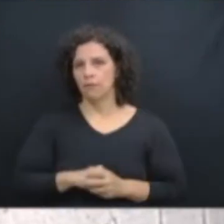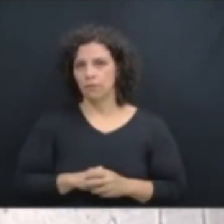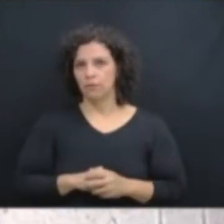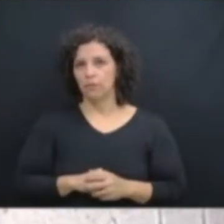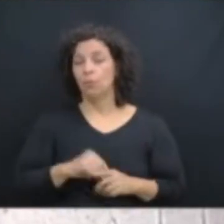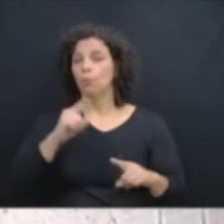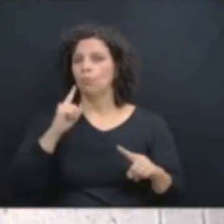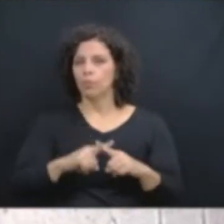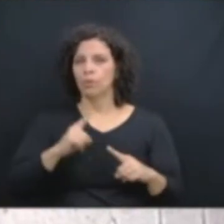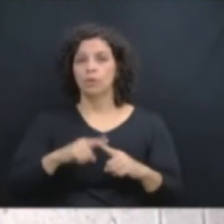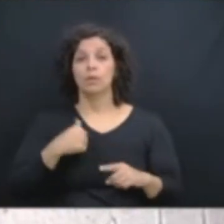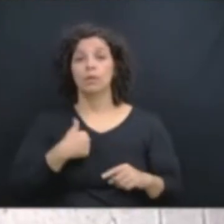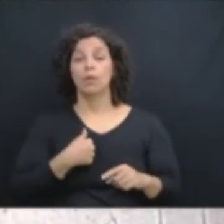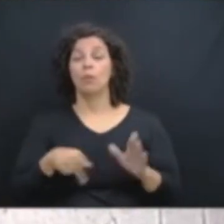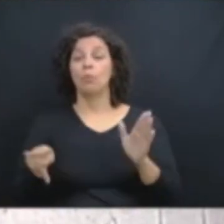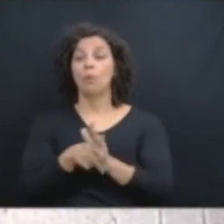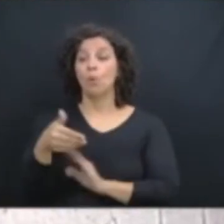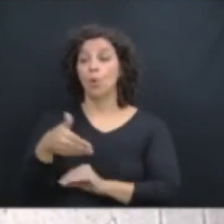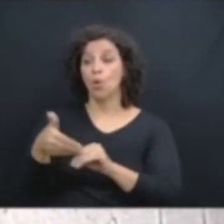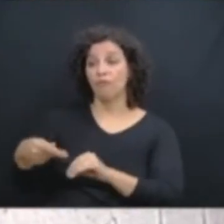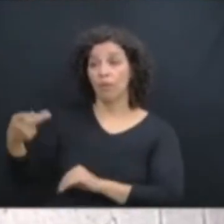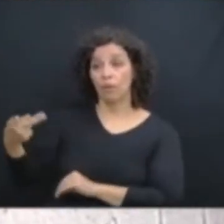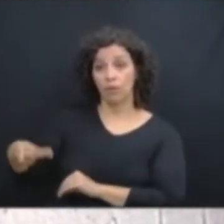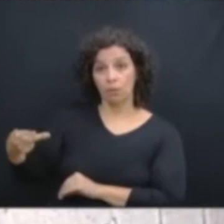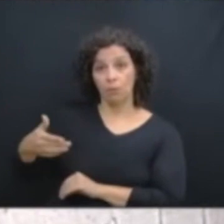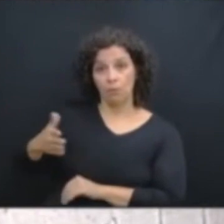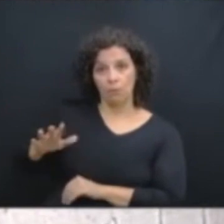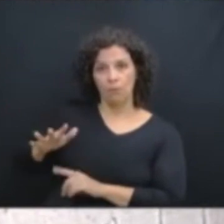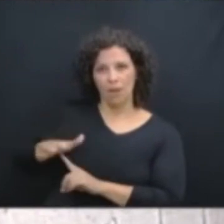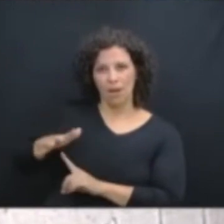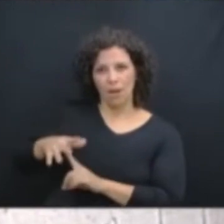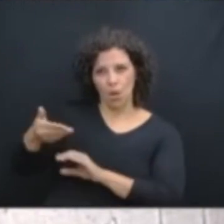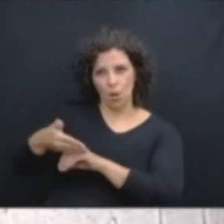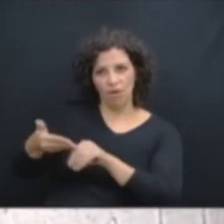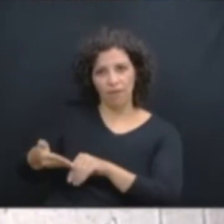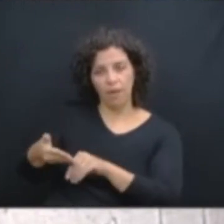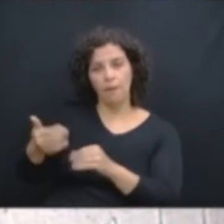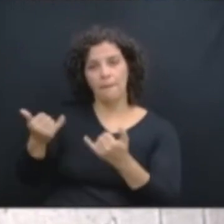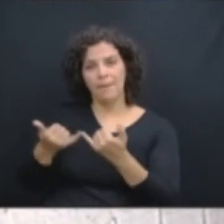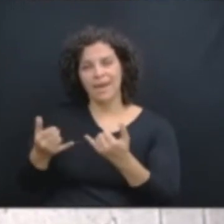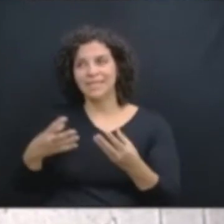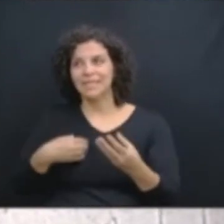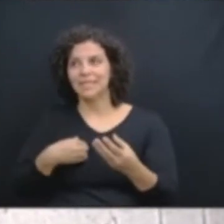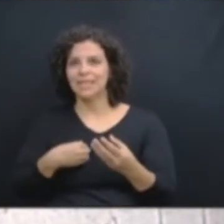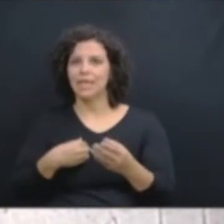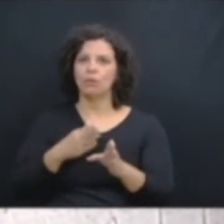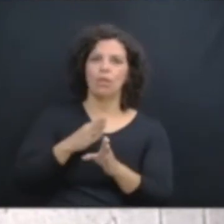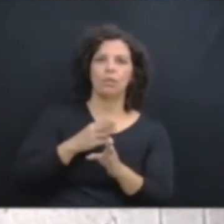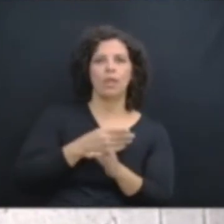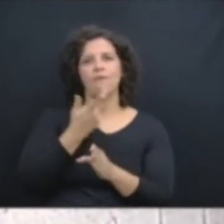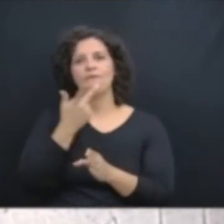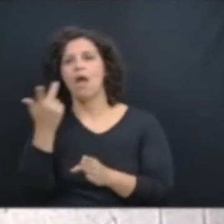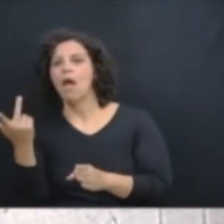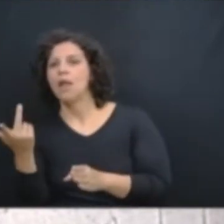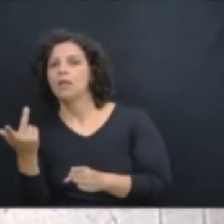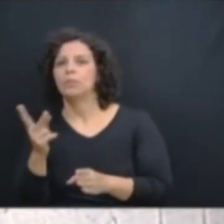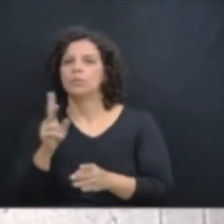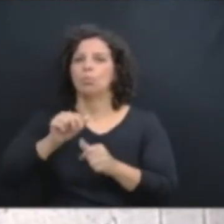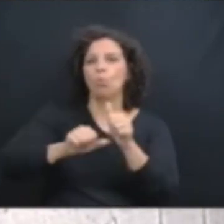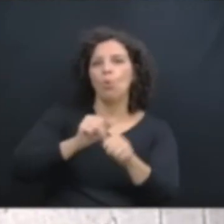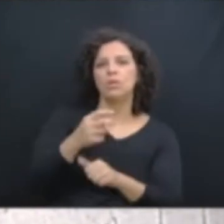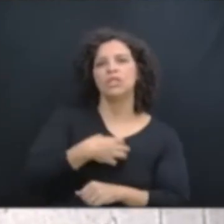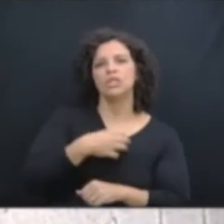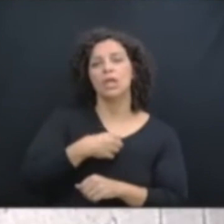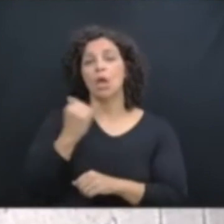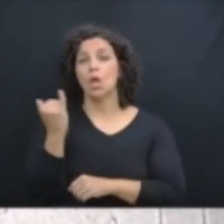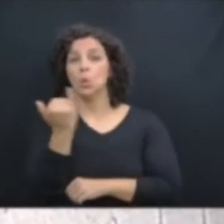uma vez que o próprio governo do Estado está com falas dúbias sobre o processo.